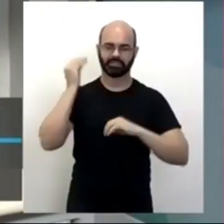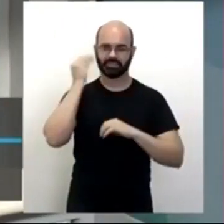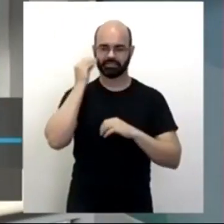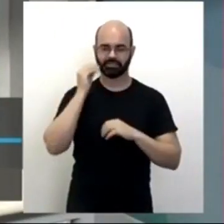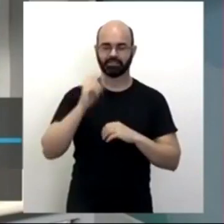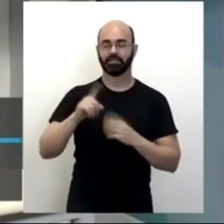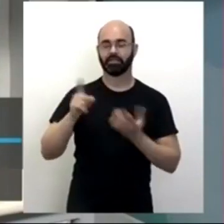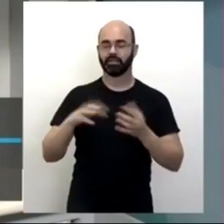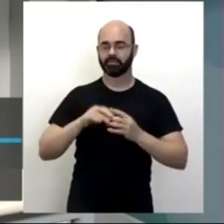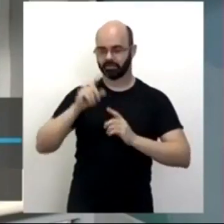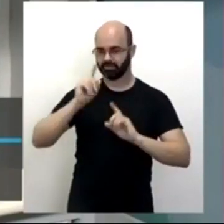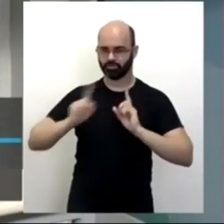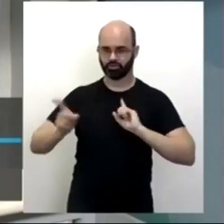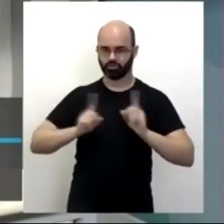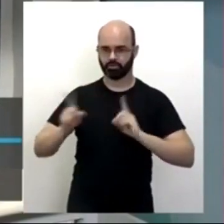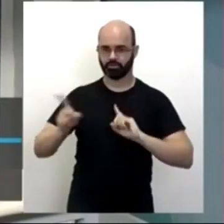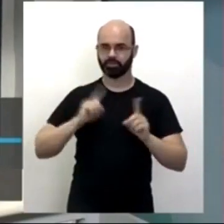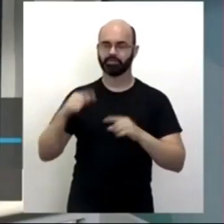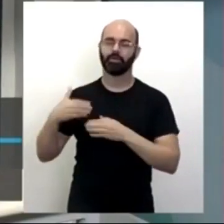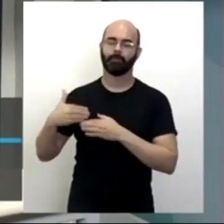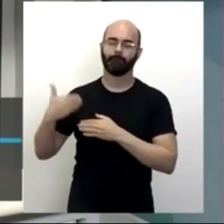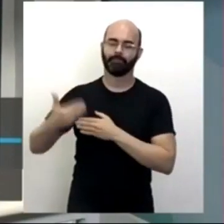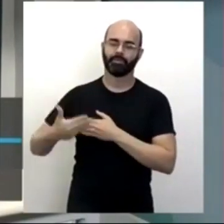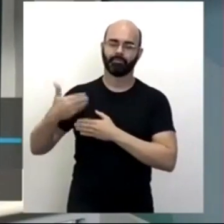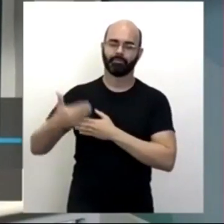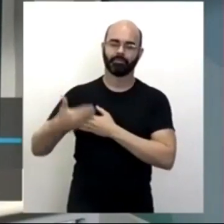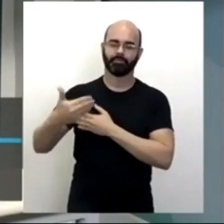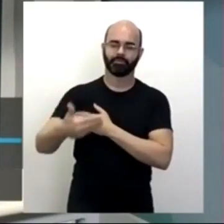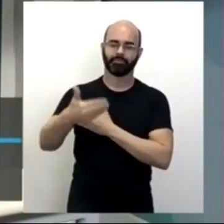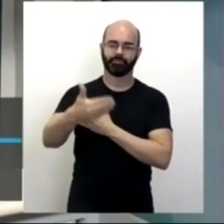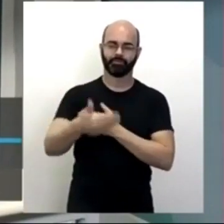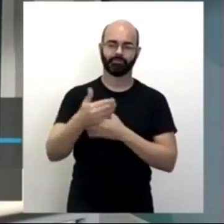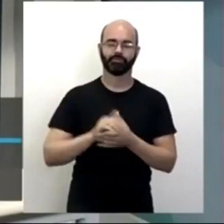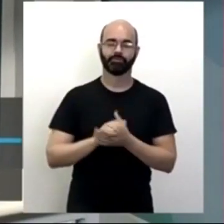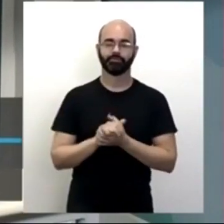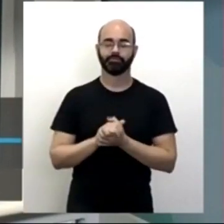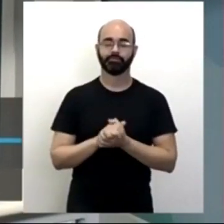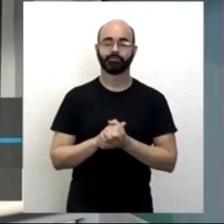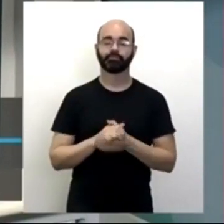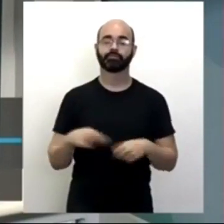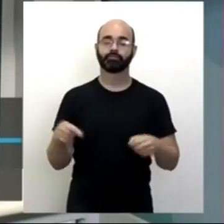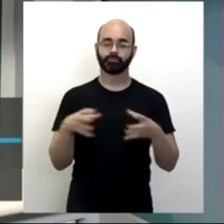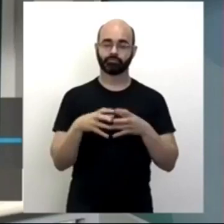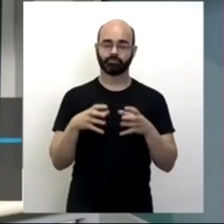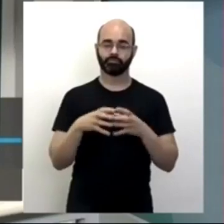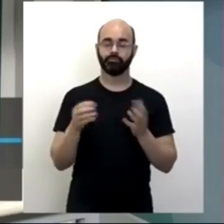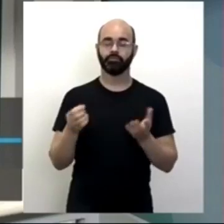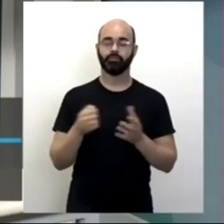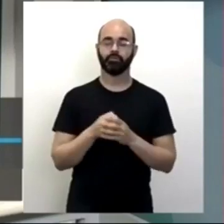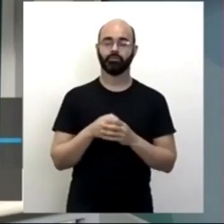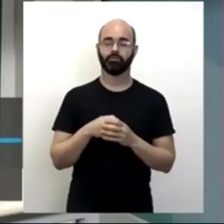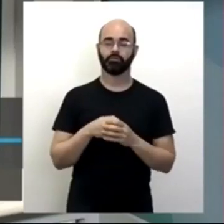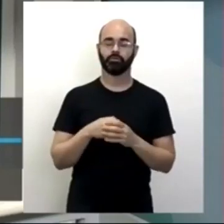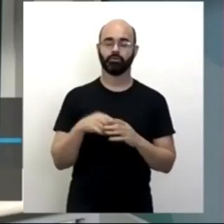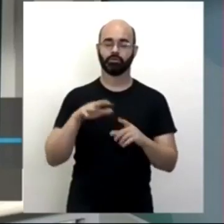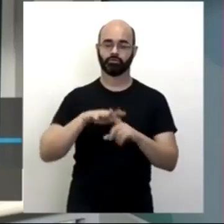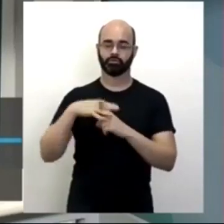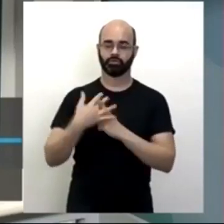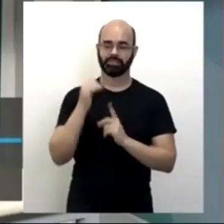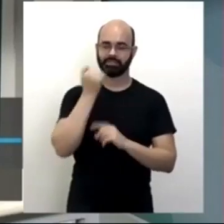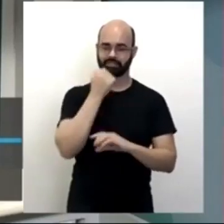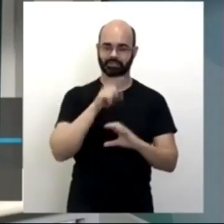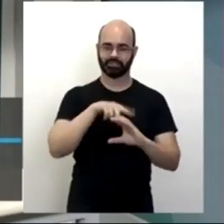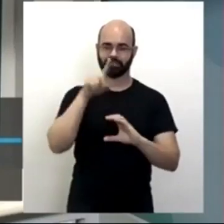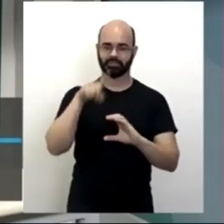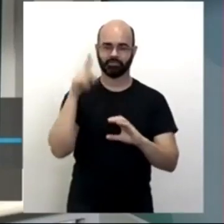uma reação. Né? Então, os socialistas científicos, eles criam uma metodologia através de uma